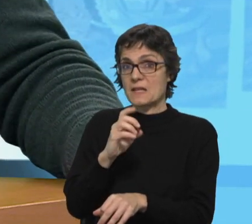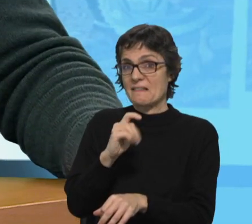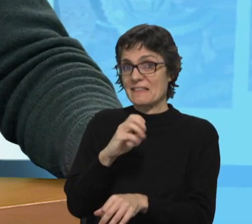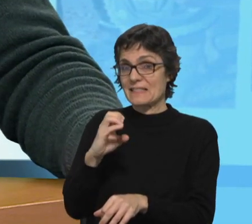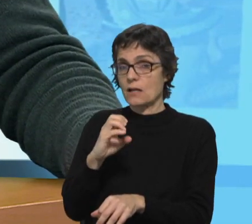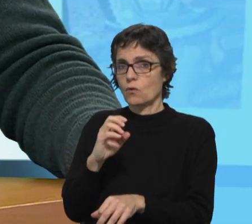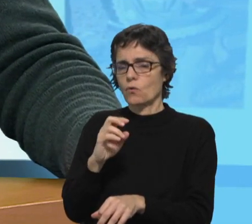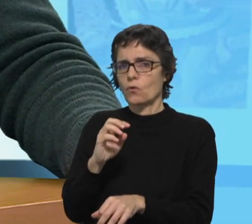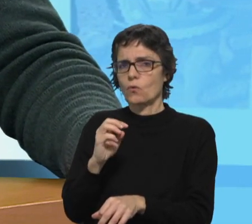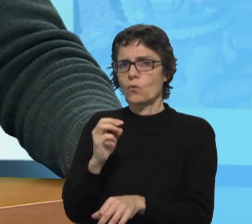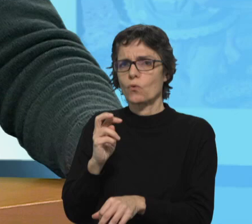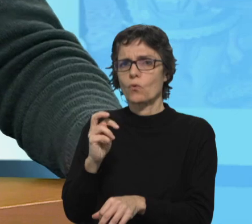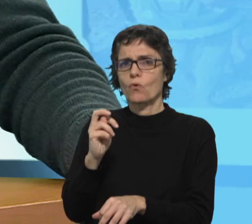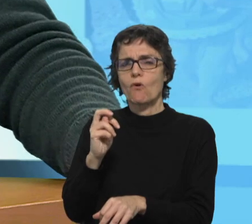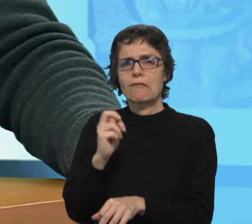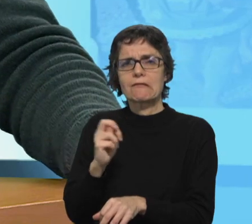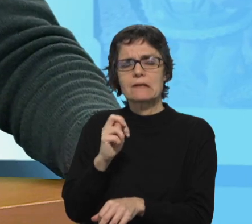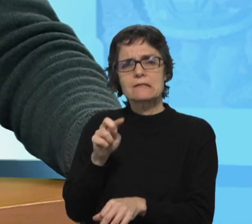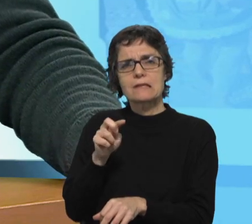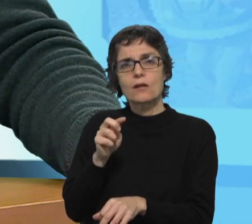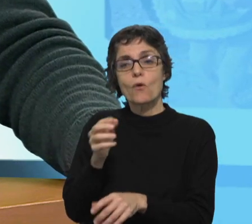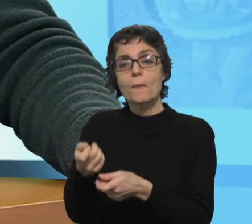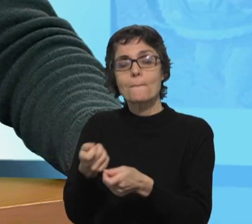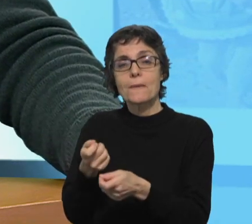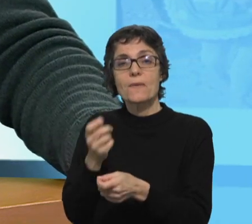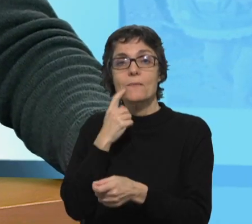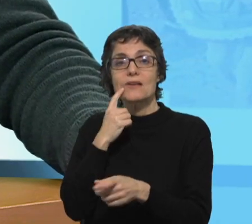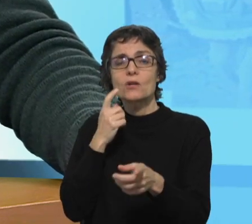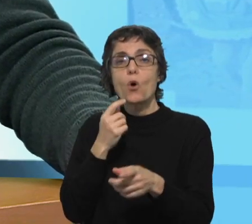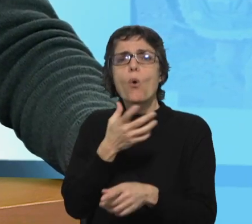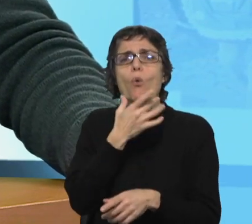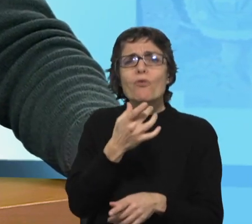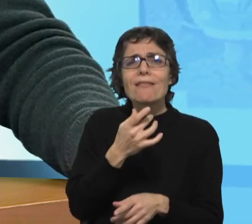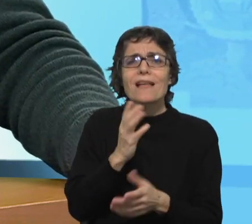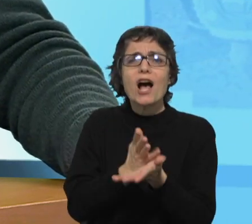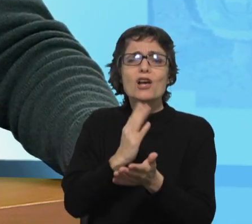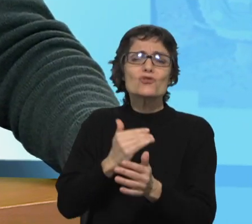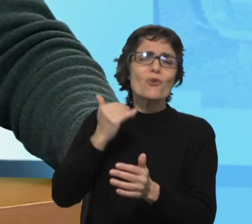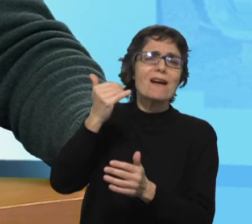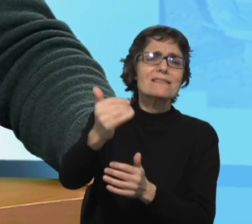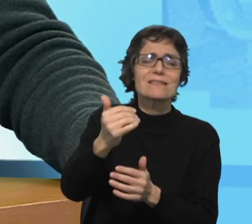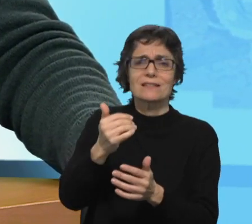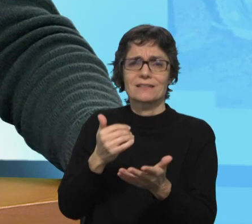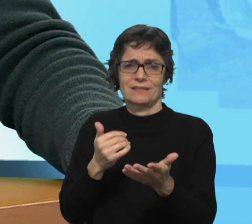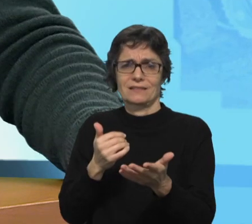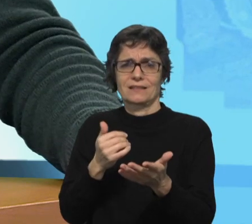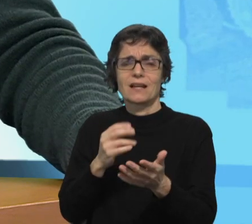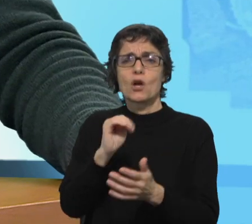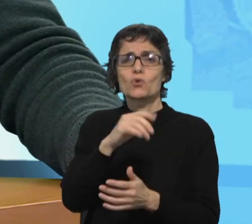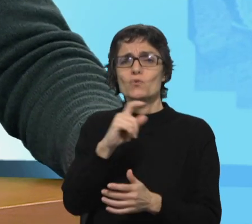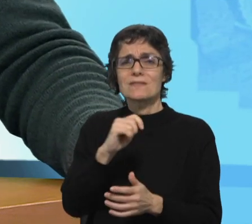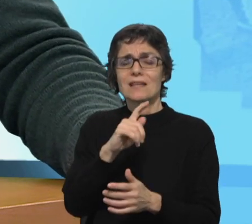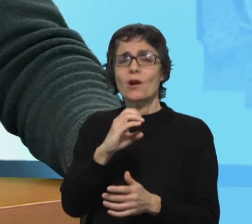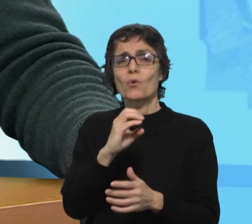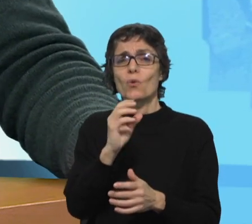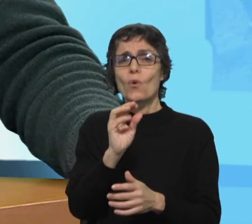a grande festa da Páscoa. O Natal só aparece no século IV, só por volta do ano 350. E o Advento, para